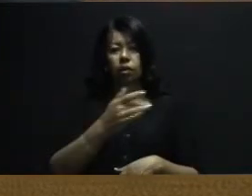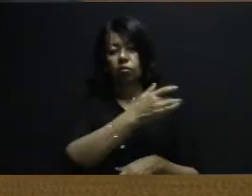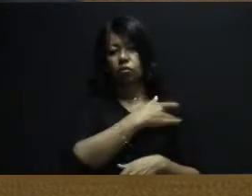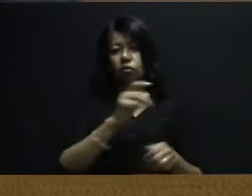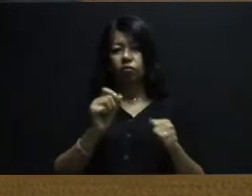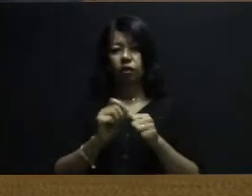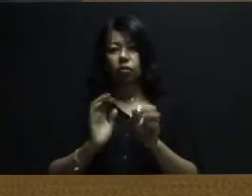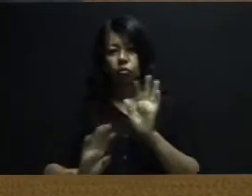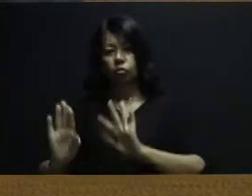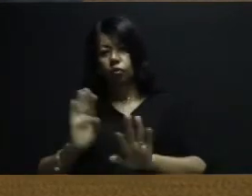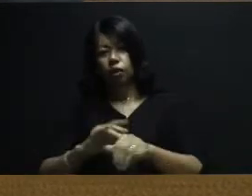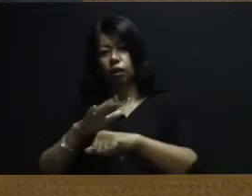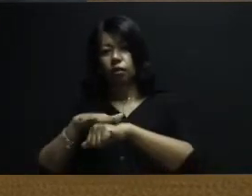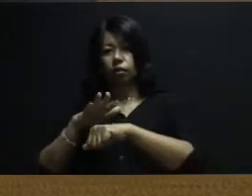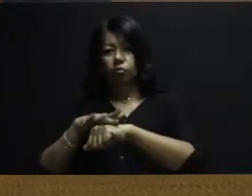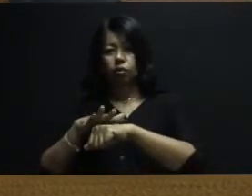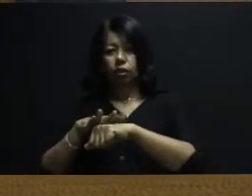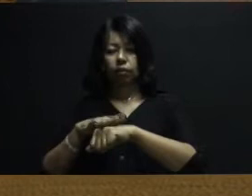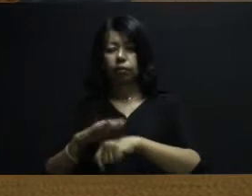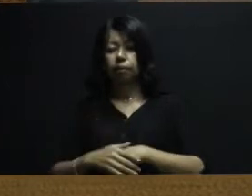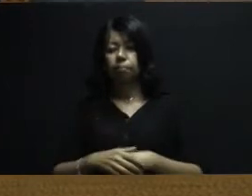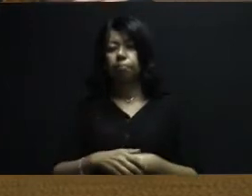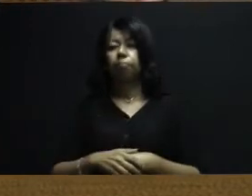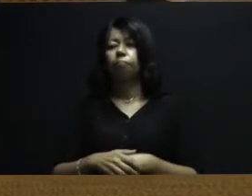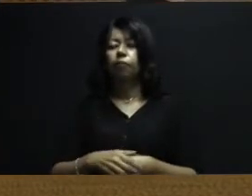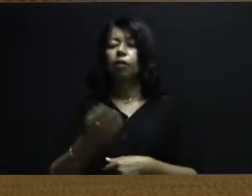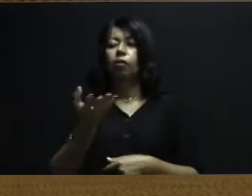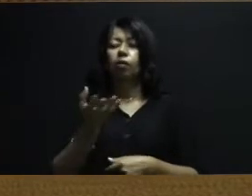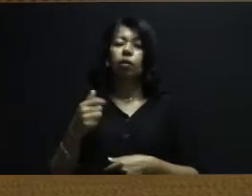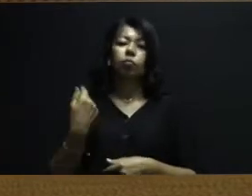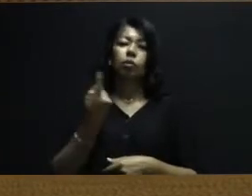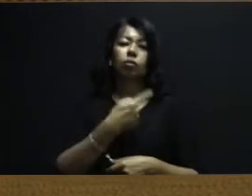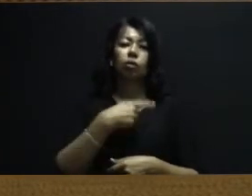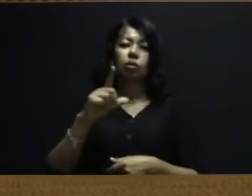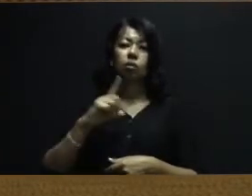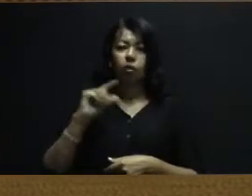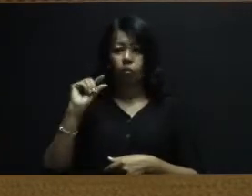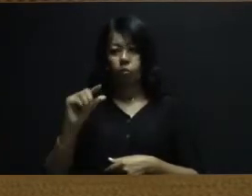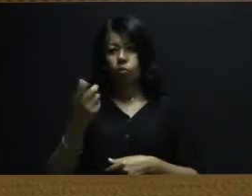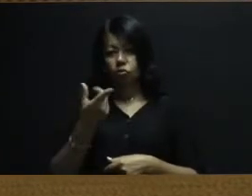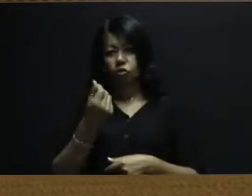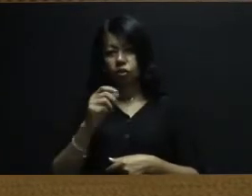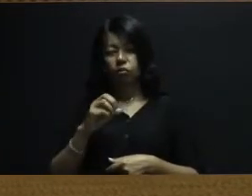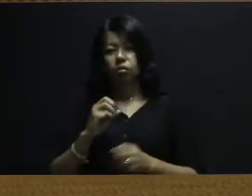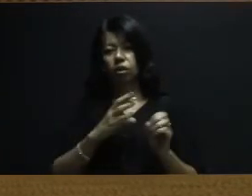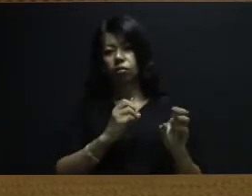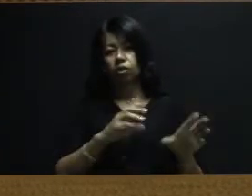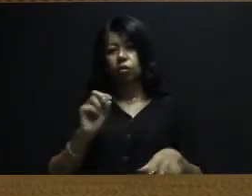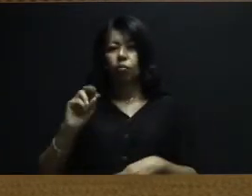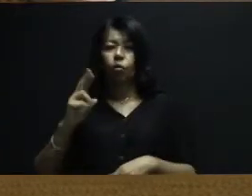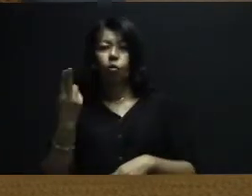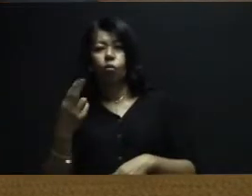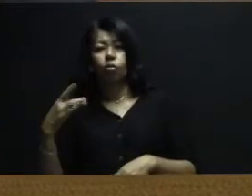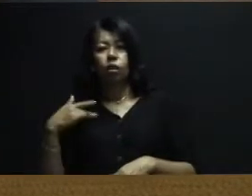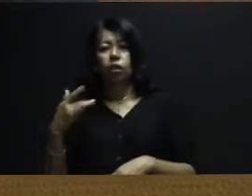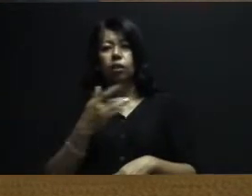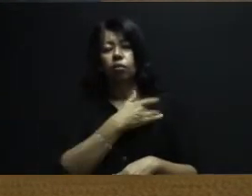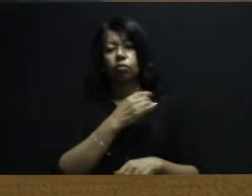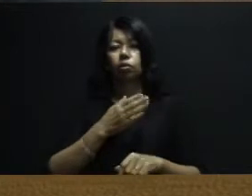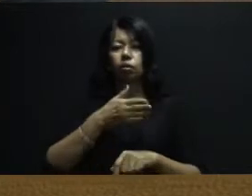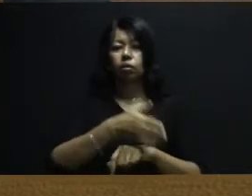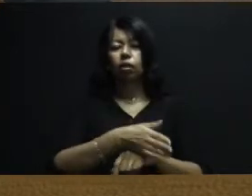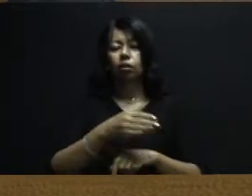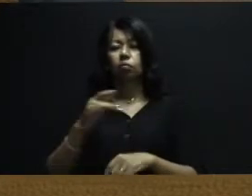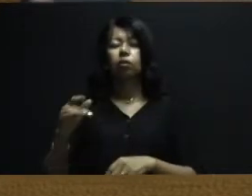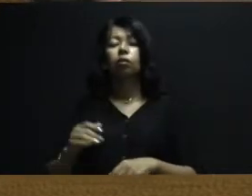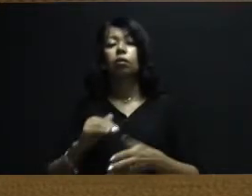o cuidado da doença. Então, queríamos nós ter um pouco do orçamento da educação ou da saúde dentro da Secretaria de